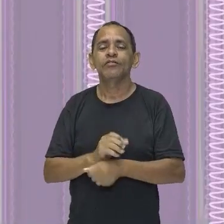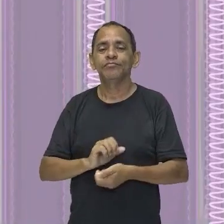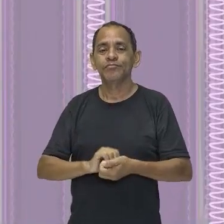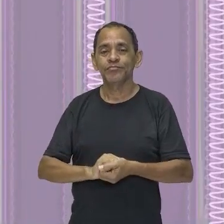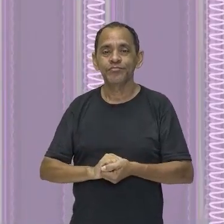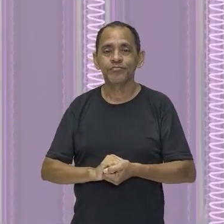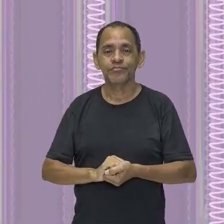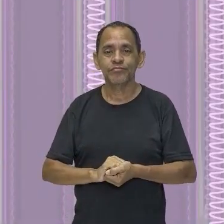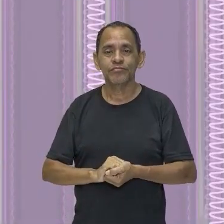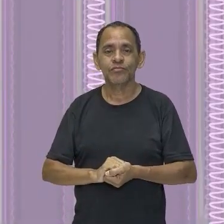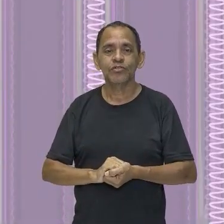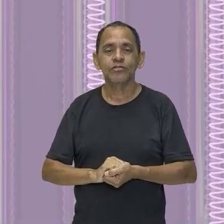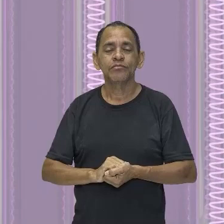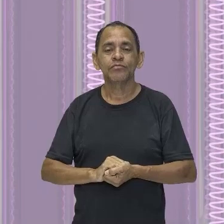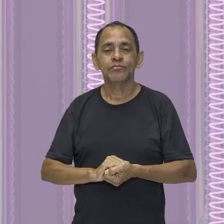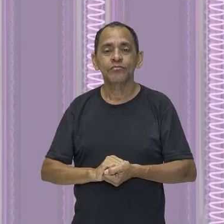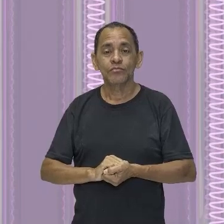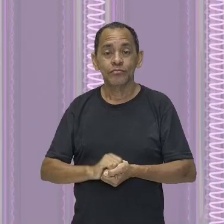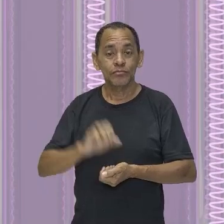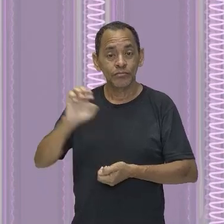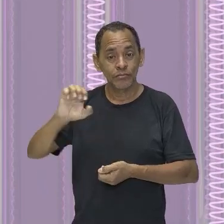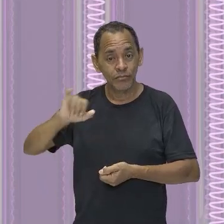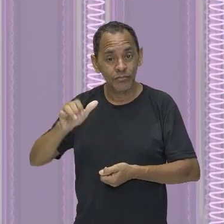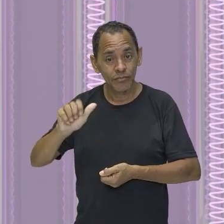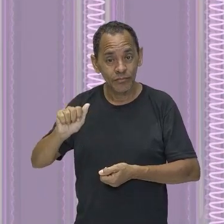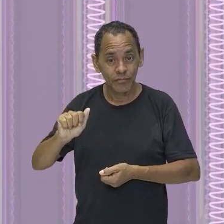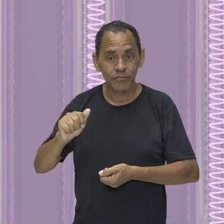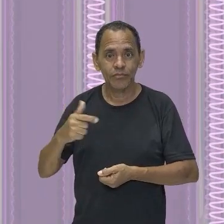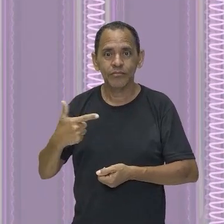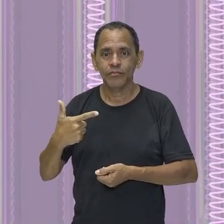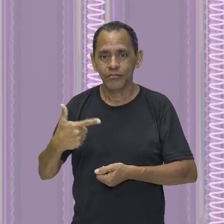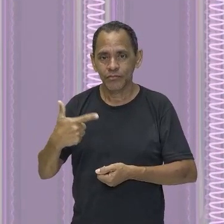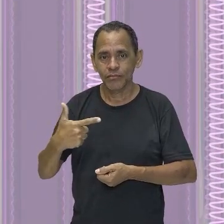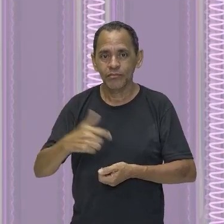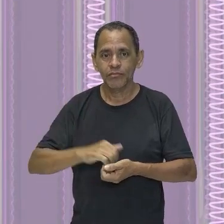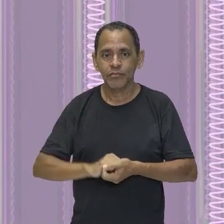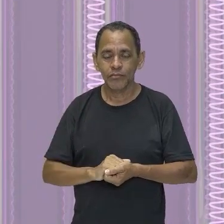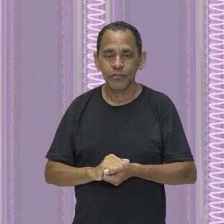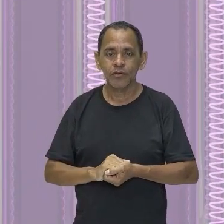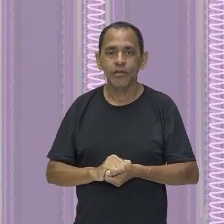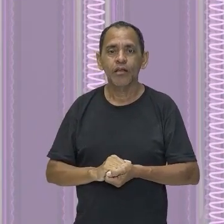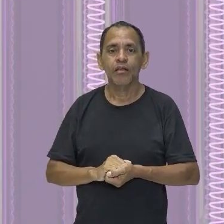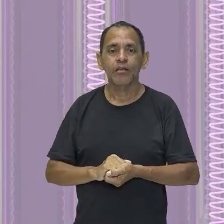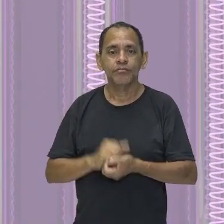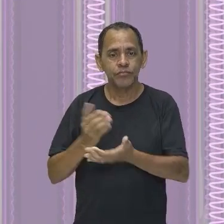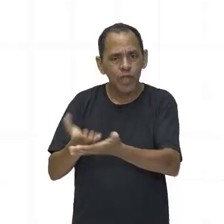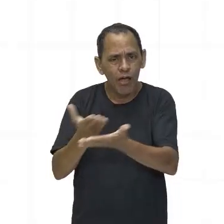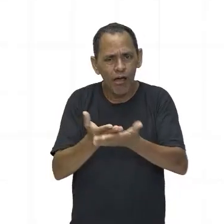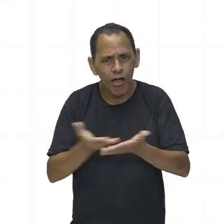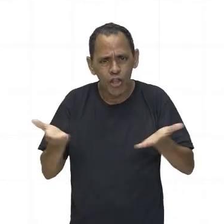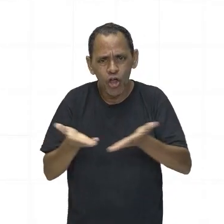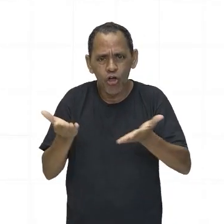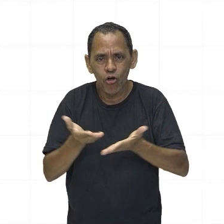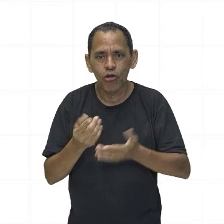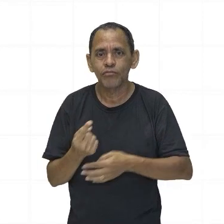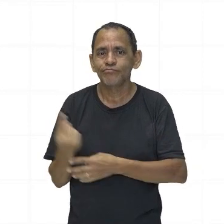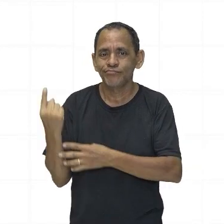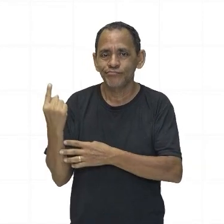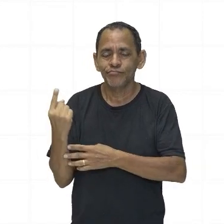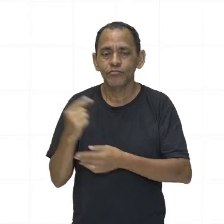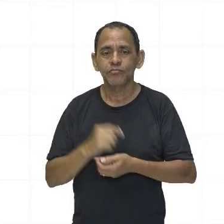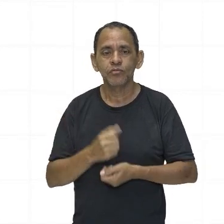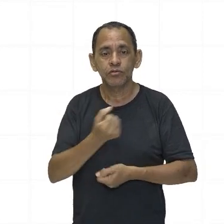Eu sou o professor Aldemir Malveira e para a aula de hoje nós temos aula de